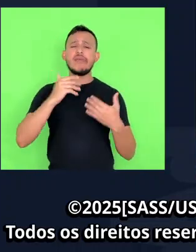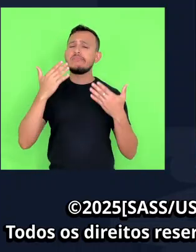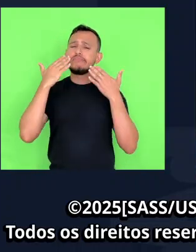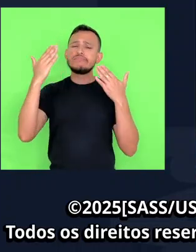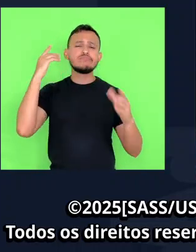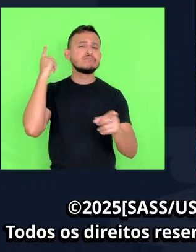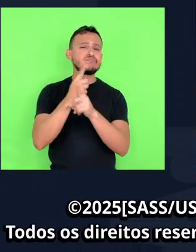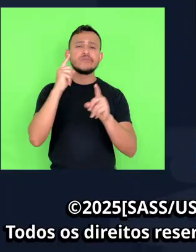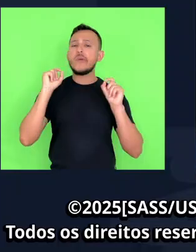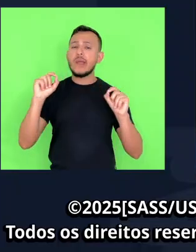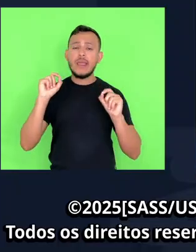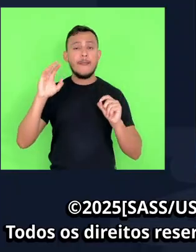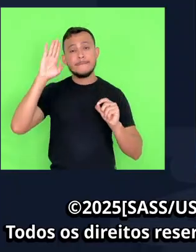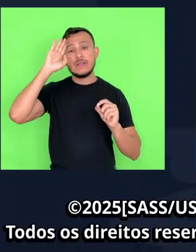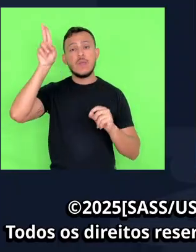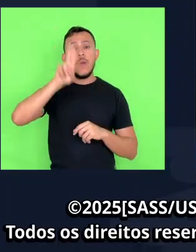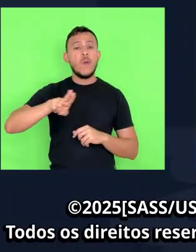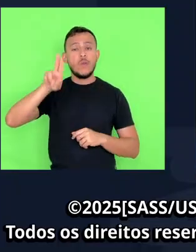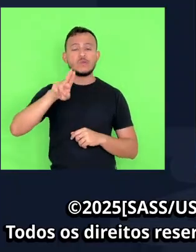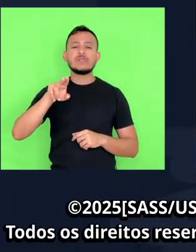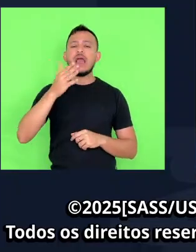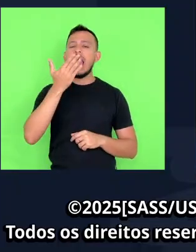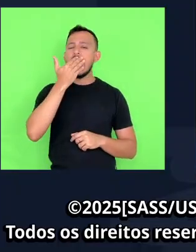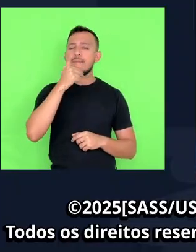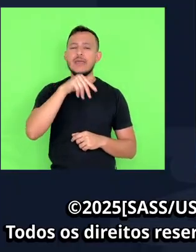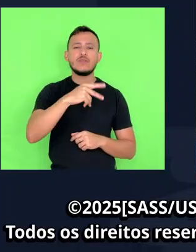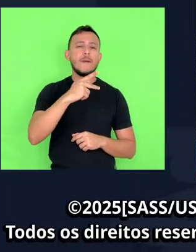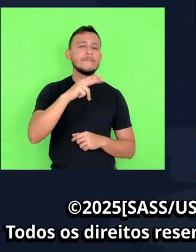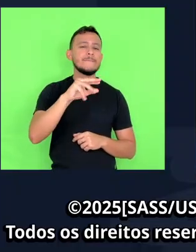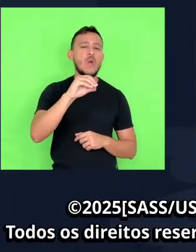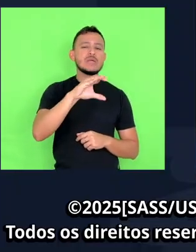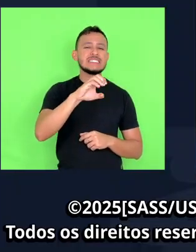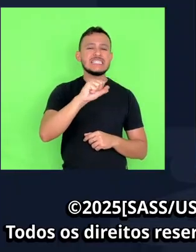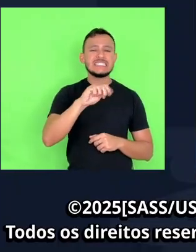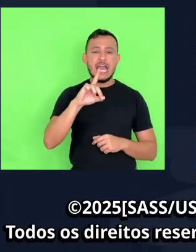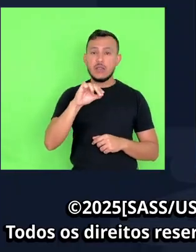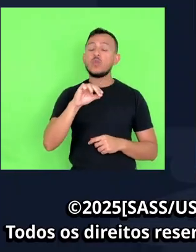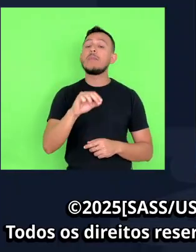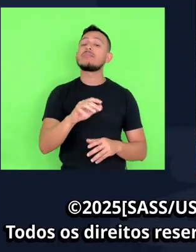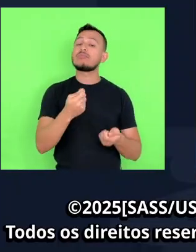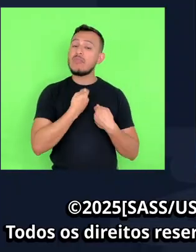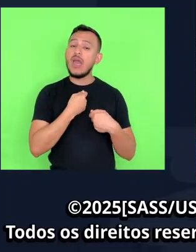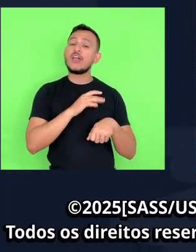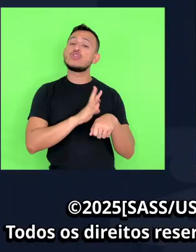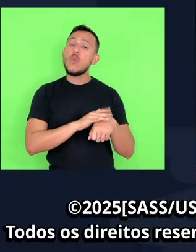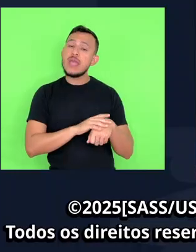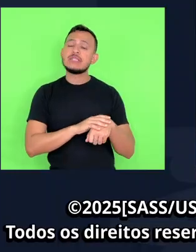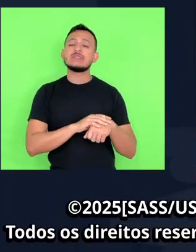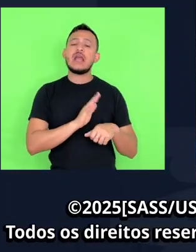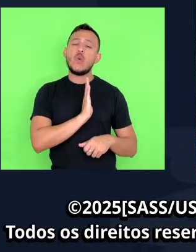científicas ligando o maior consumo de ultraprocessados com doenças cardiovasculares,